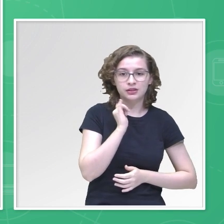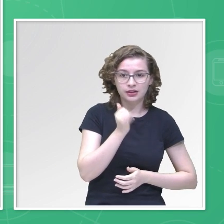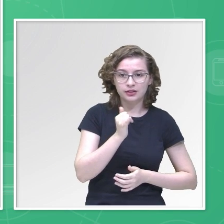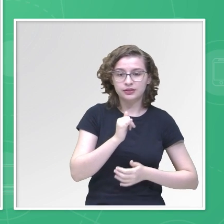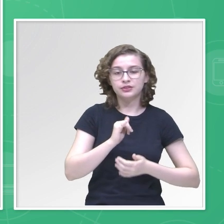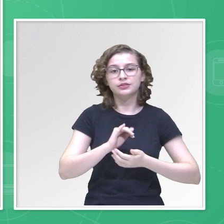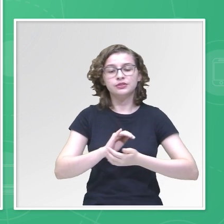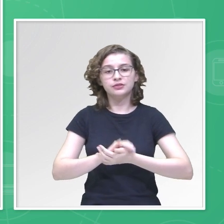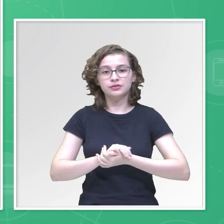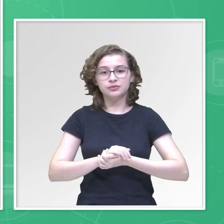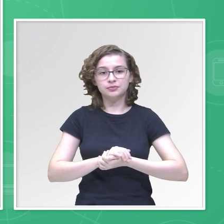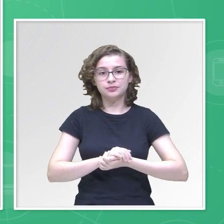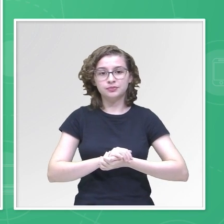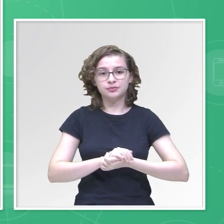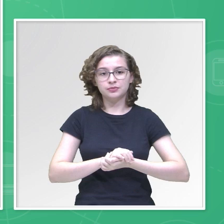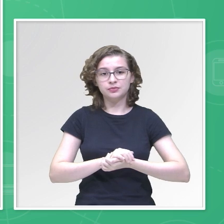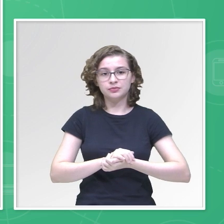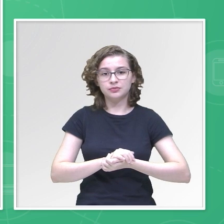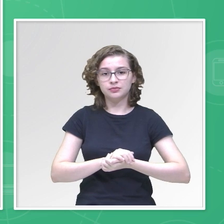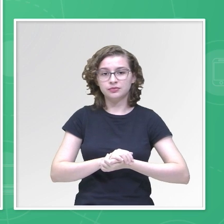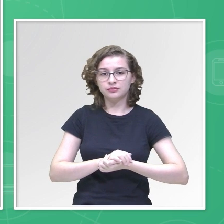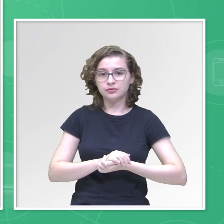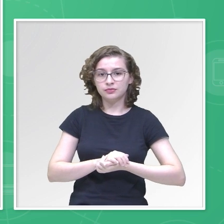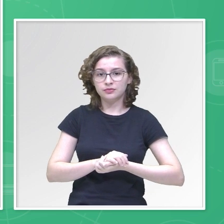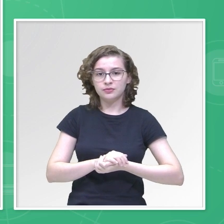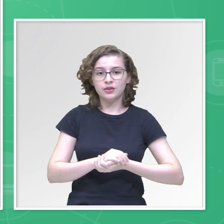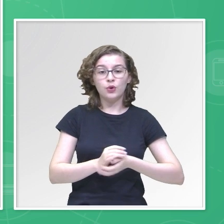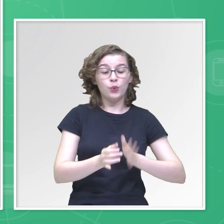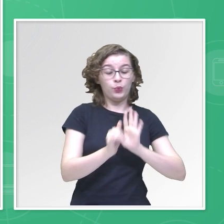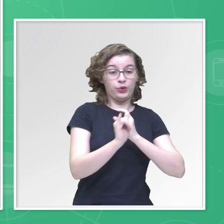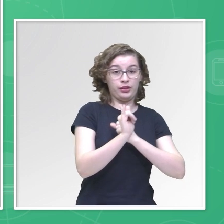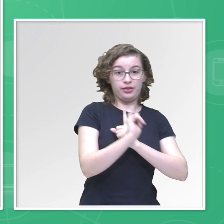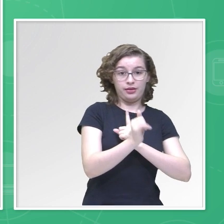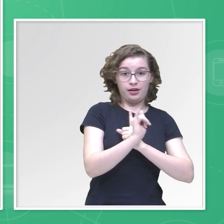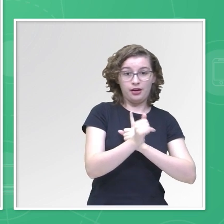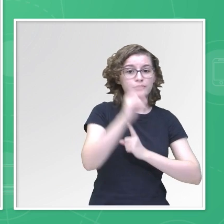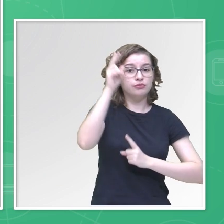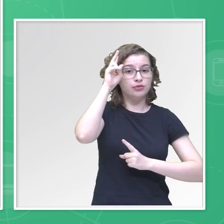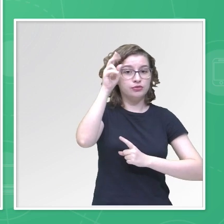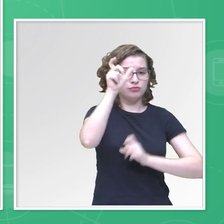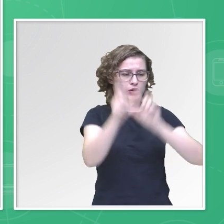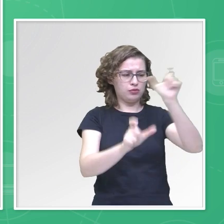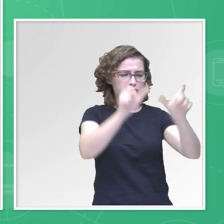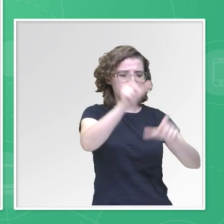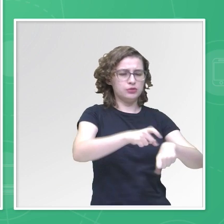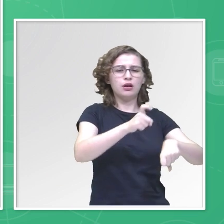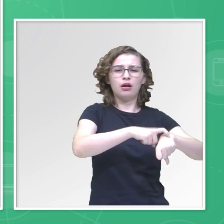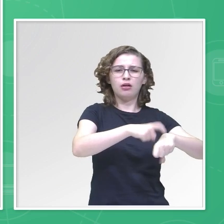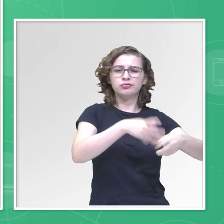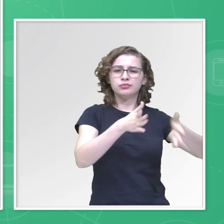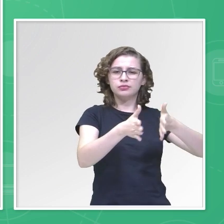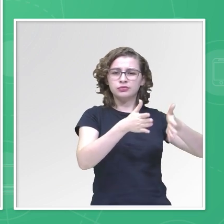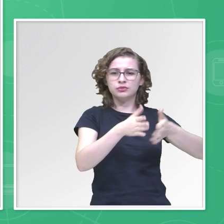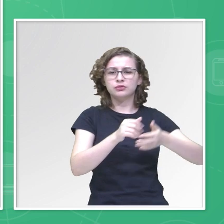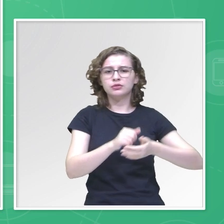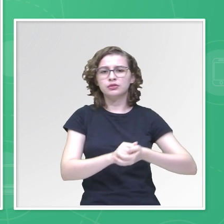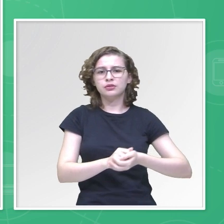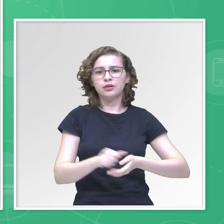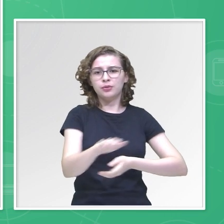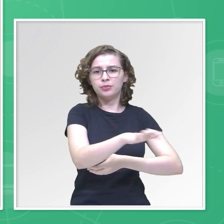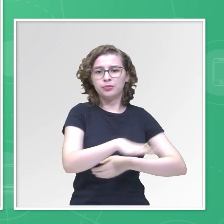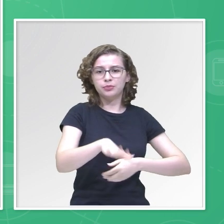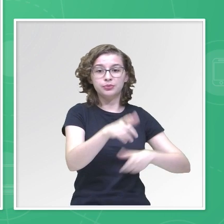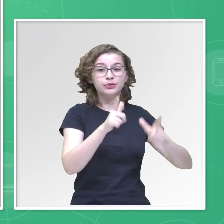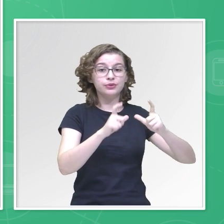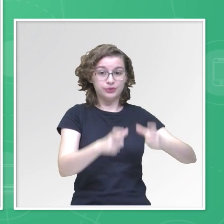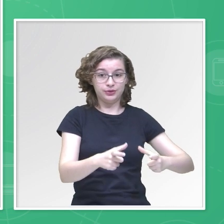temos o de fechou e os elementos da narrativa o narrador o enredo personagem tempo e espaço e é isso minha gente